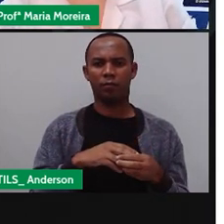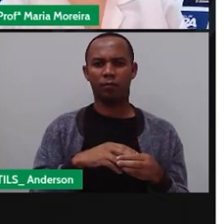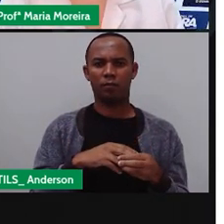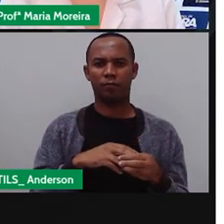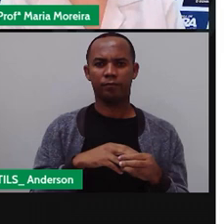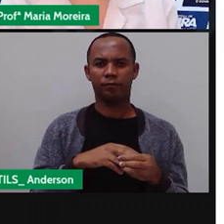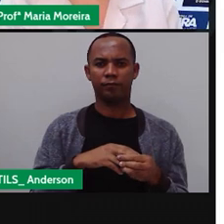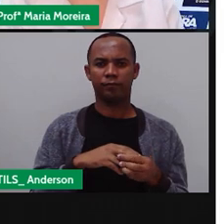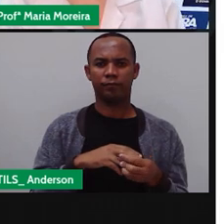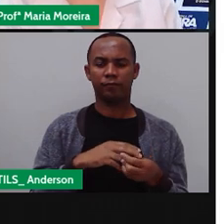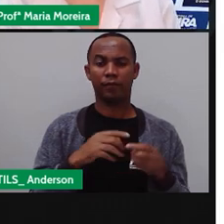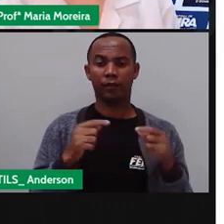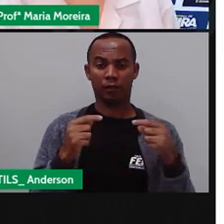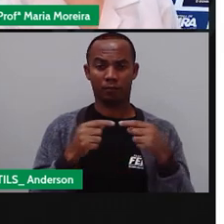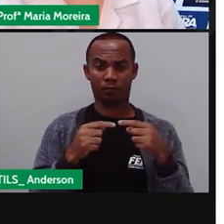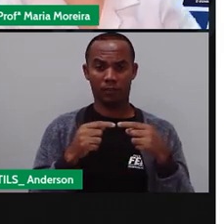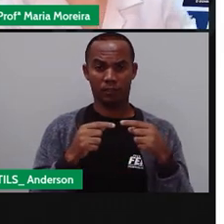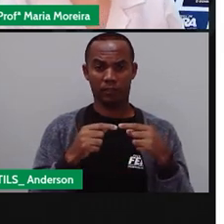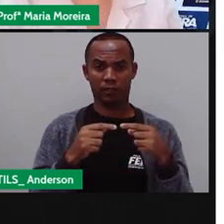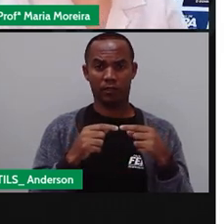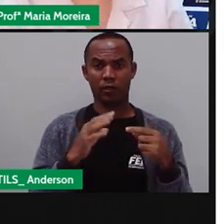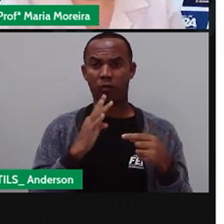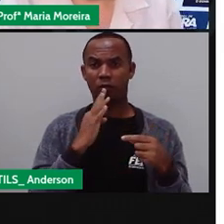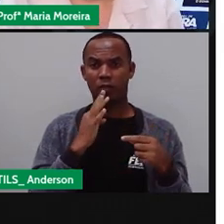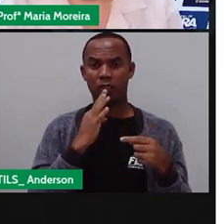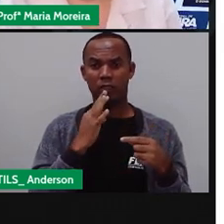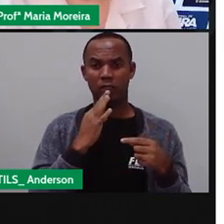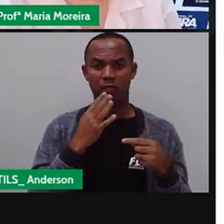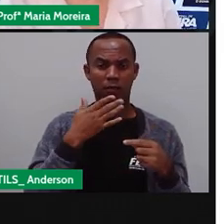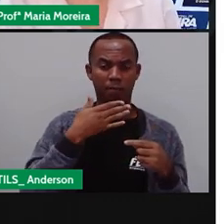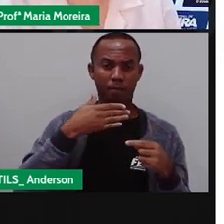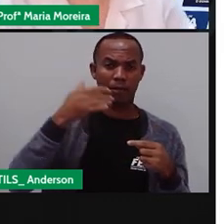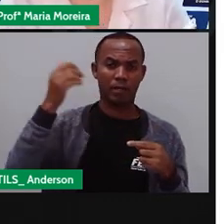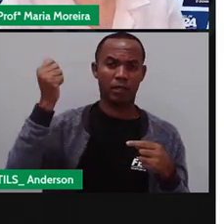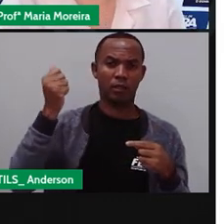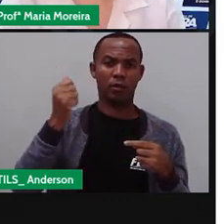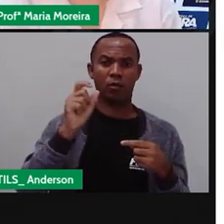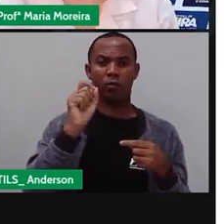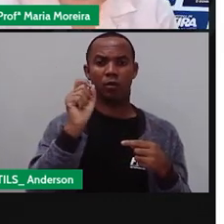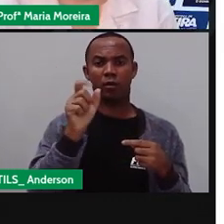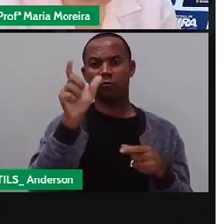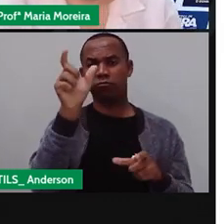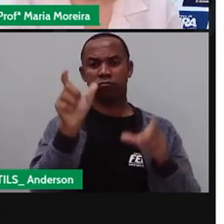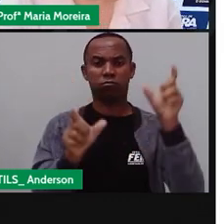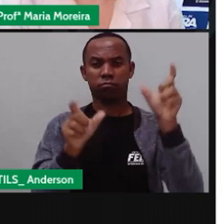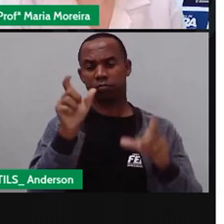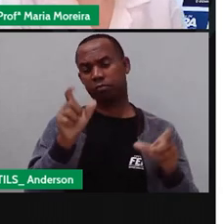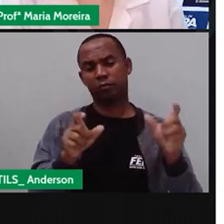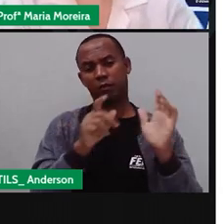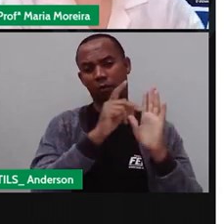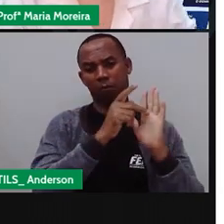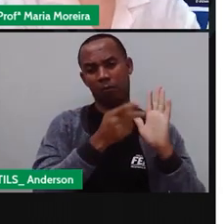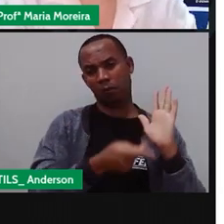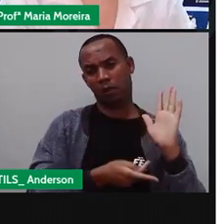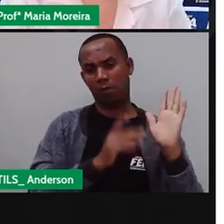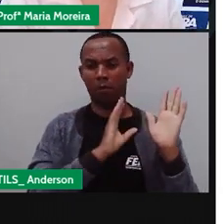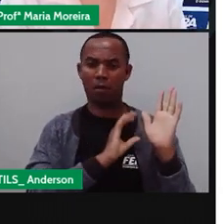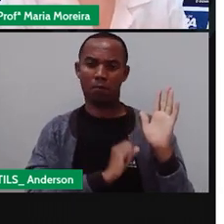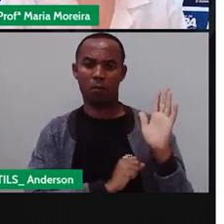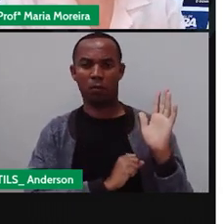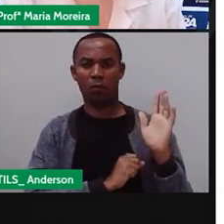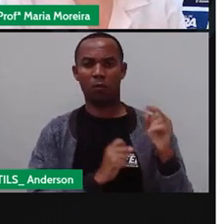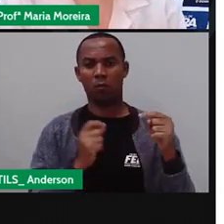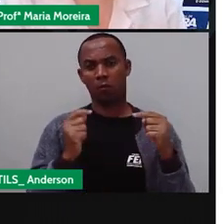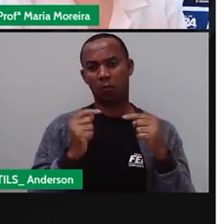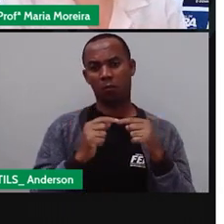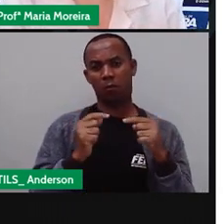Bom, no intuito, né, de conhecê-los melhor, né, esses conceitos aí de poema e poesia, né, levando em conta